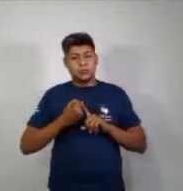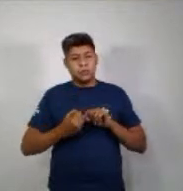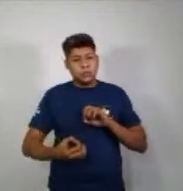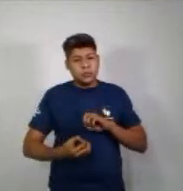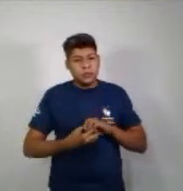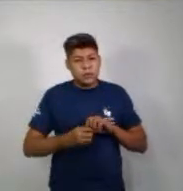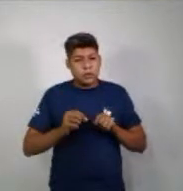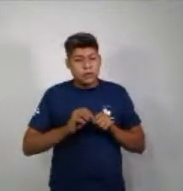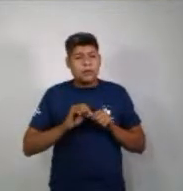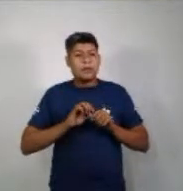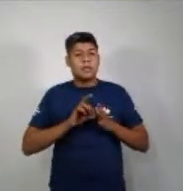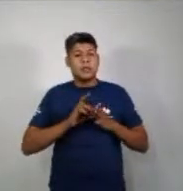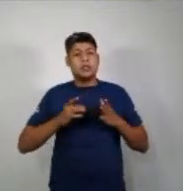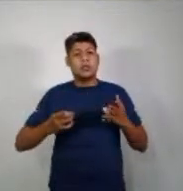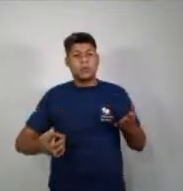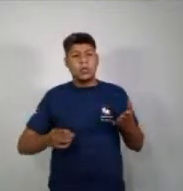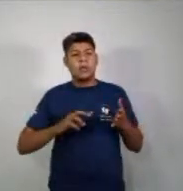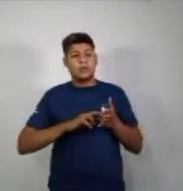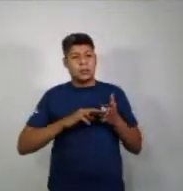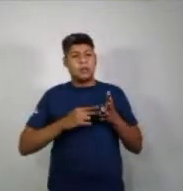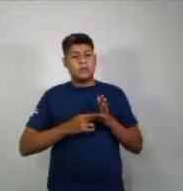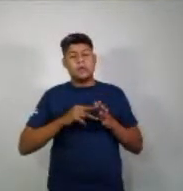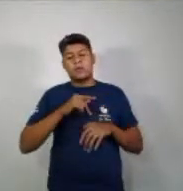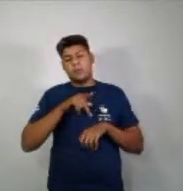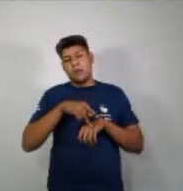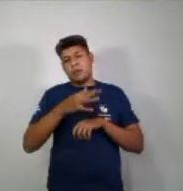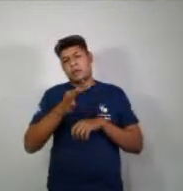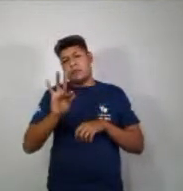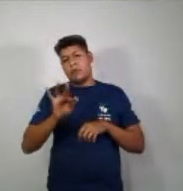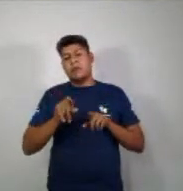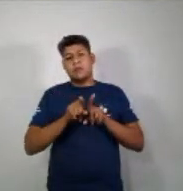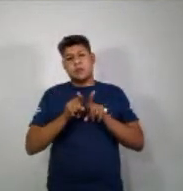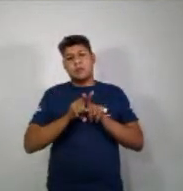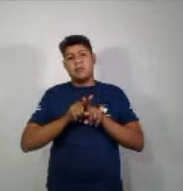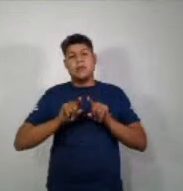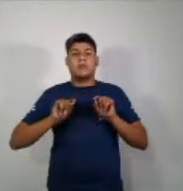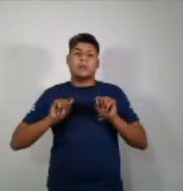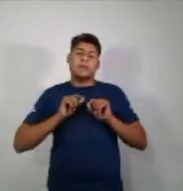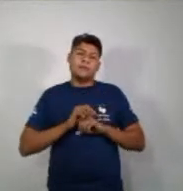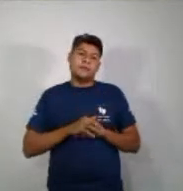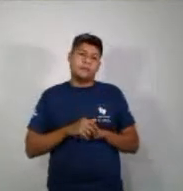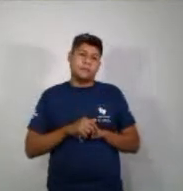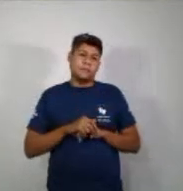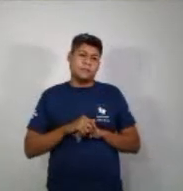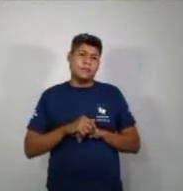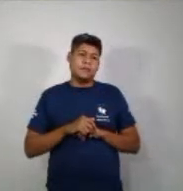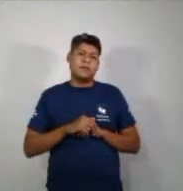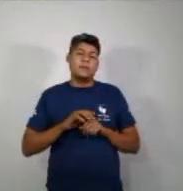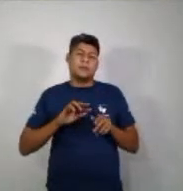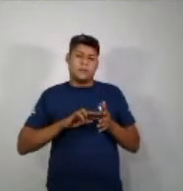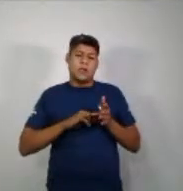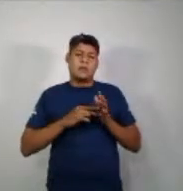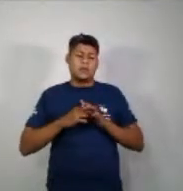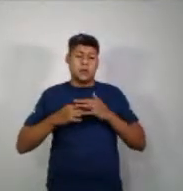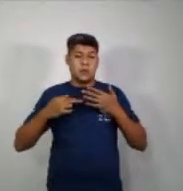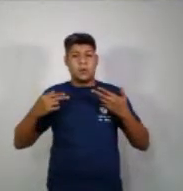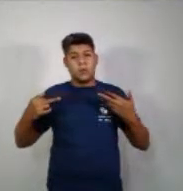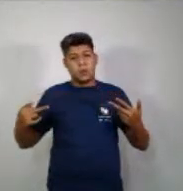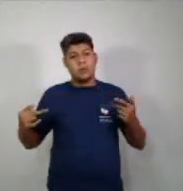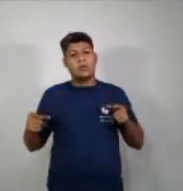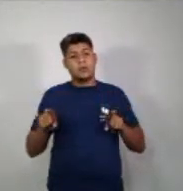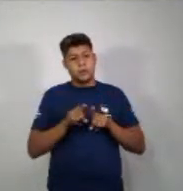fez dicionários de tradução de francês também, ele traduziu muita coisa também